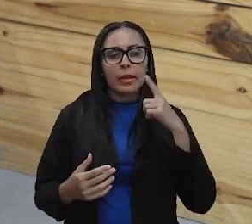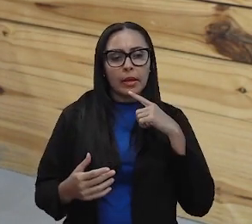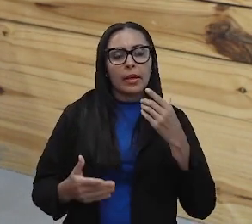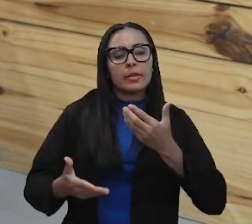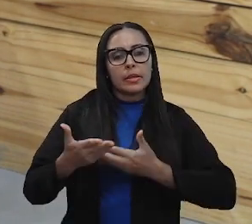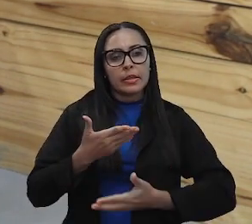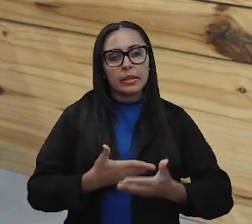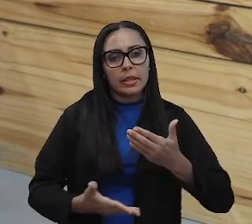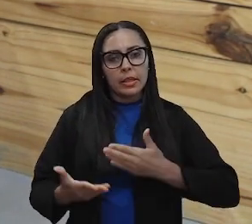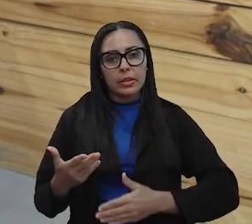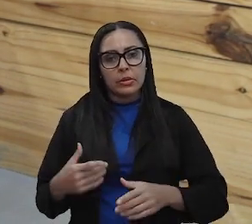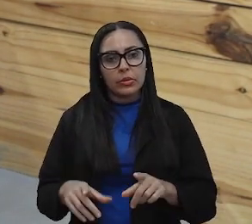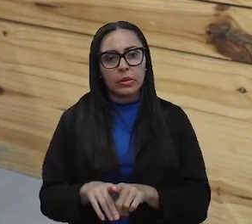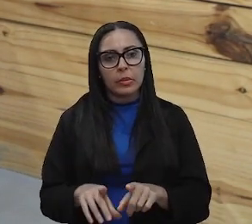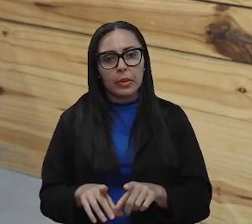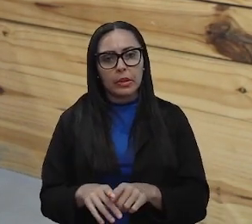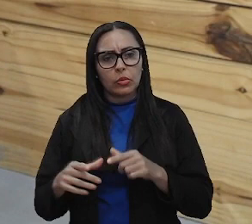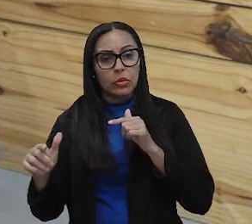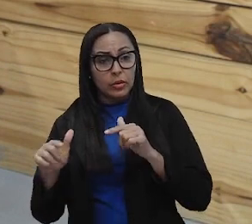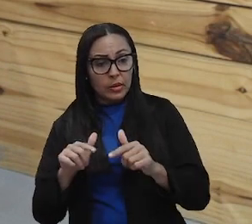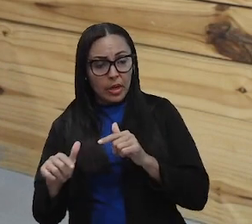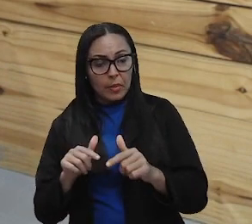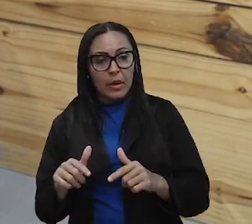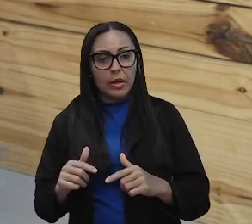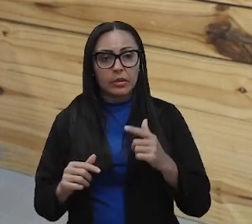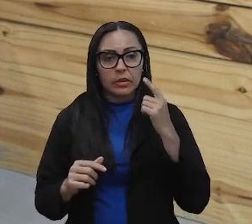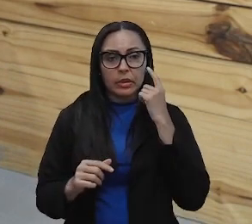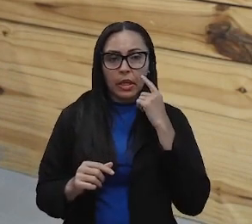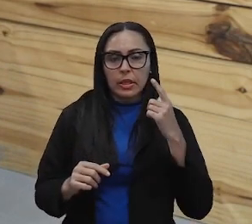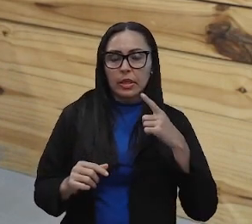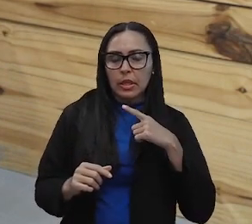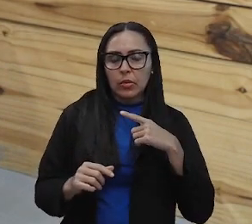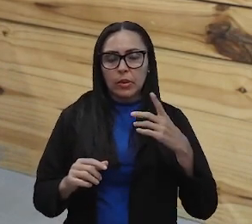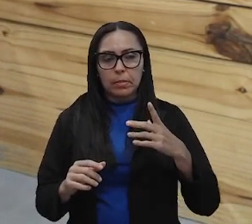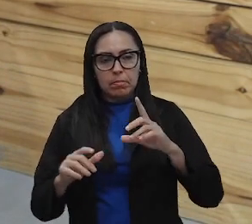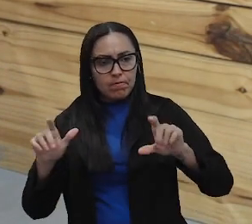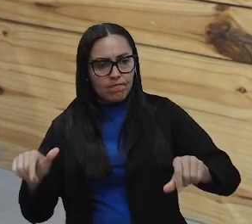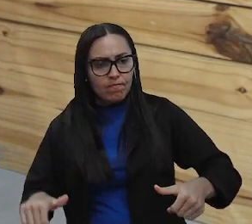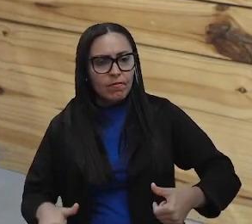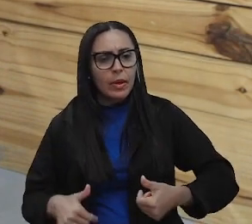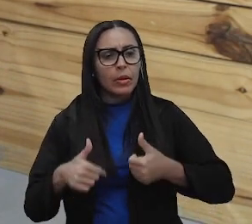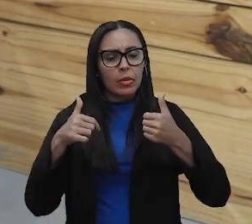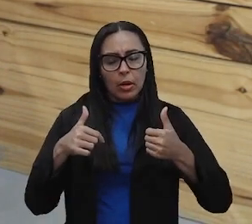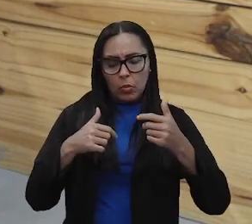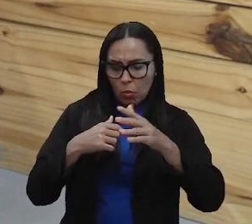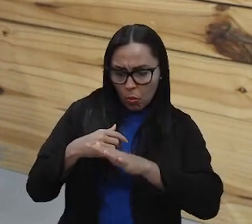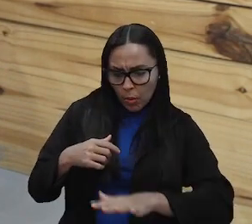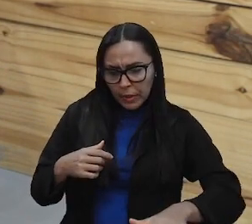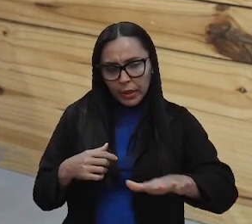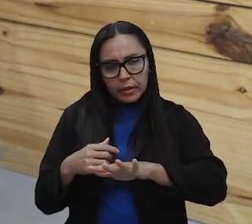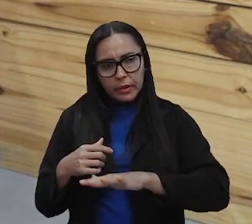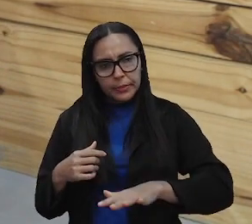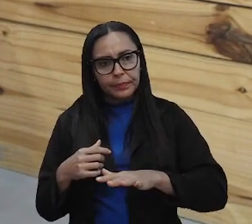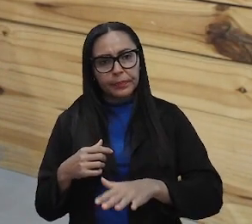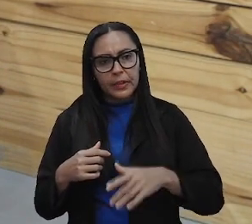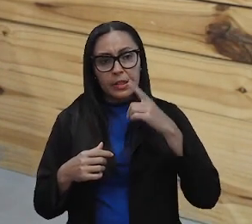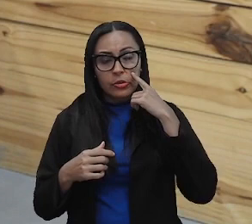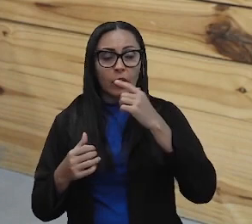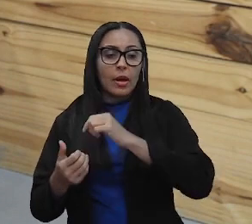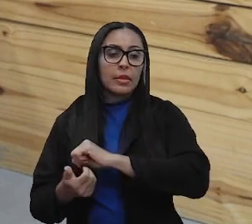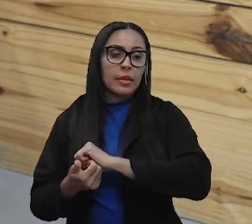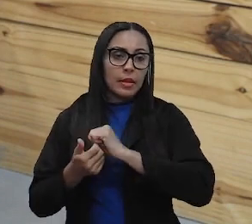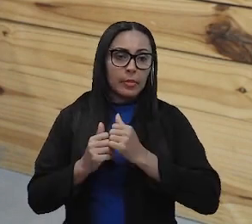das condições de trabalho, ou seja, eu tenho que favorecer que aquele ambiente ele seja adaptado